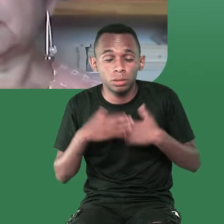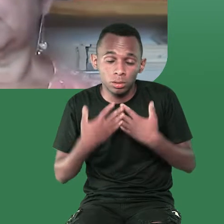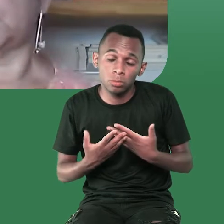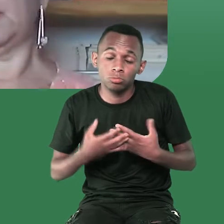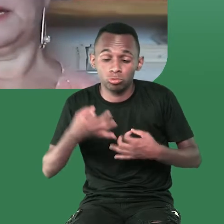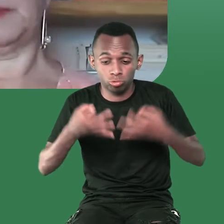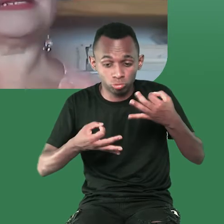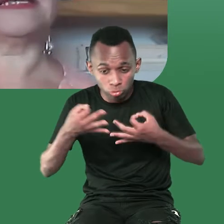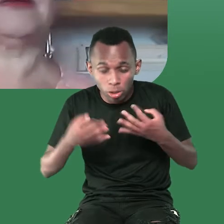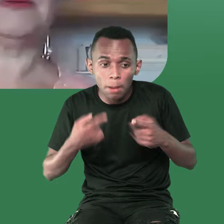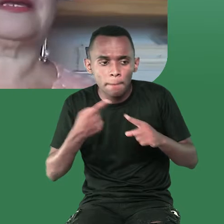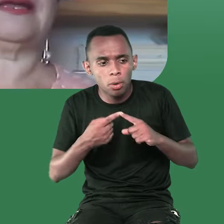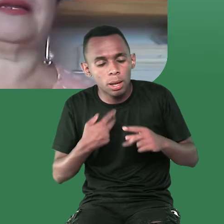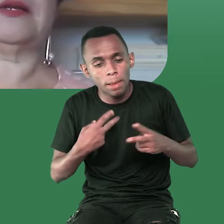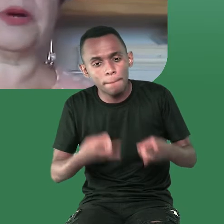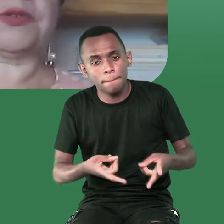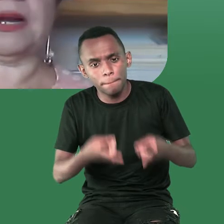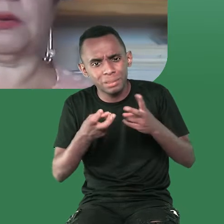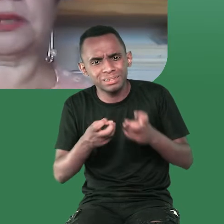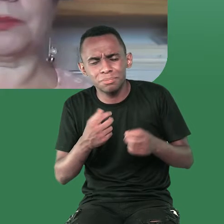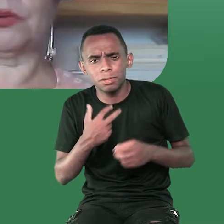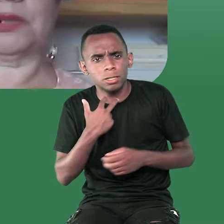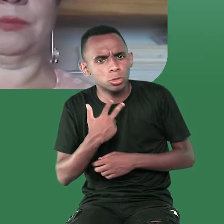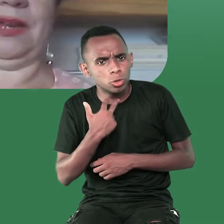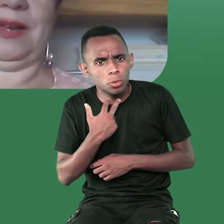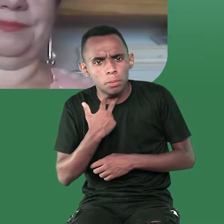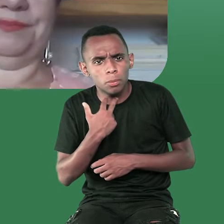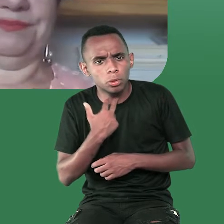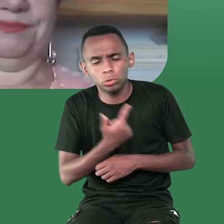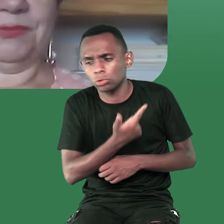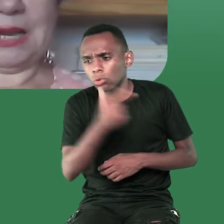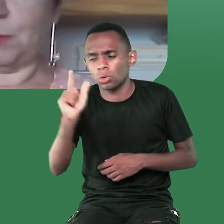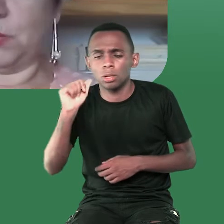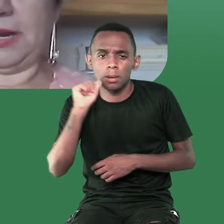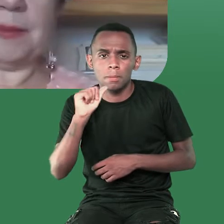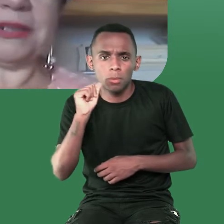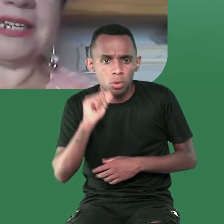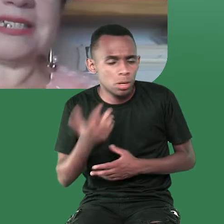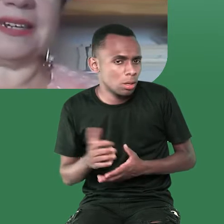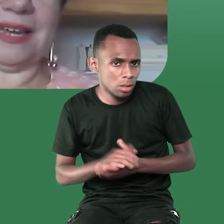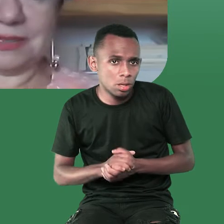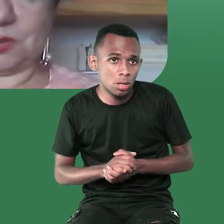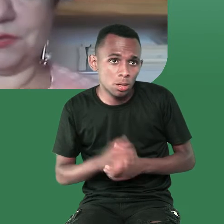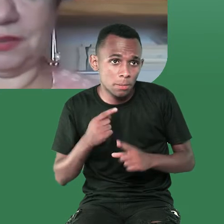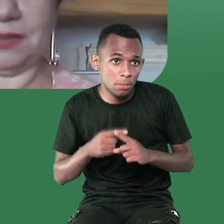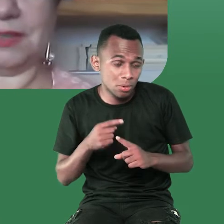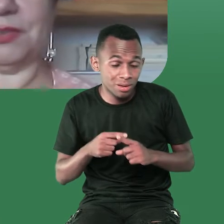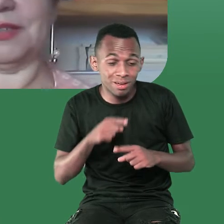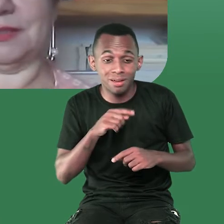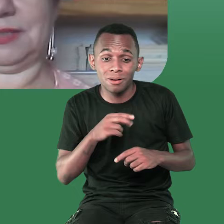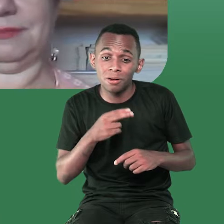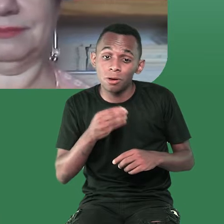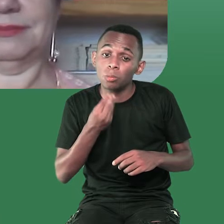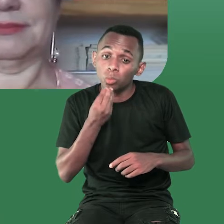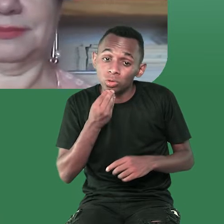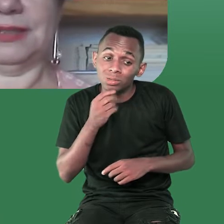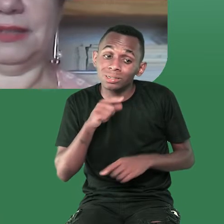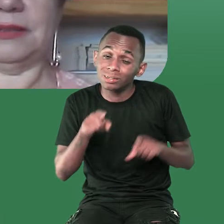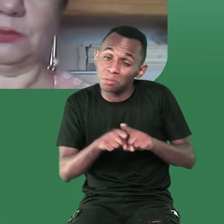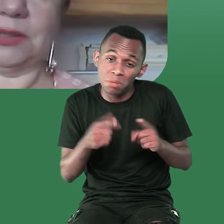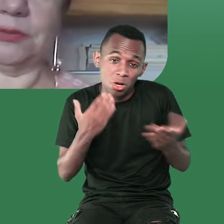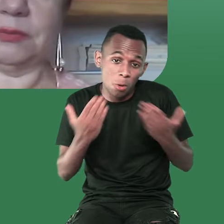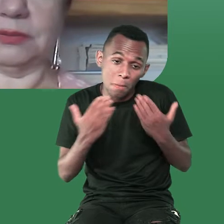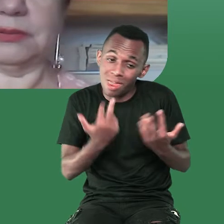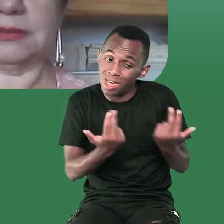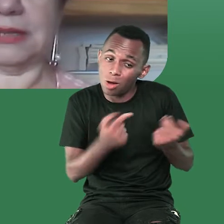difícil, porque ela percebe que ela não pode ficar contra uma outra mulher, porque poderia ser ela sofrendo aquela violência,